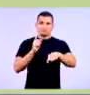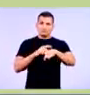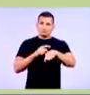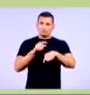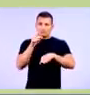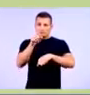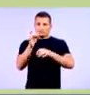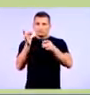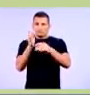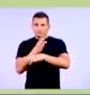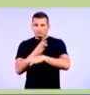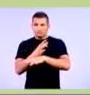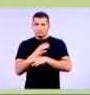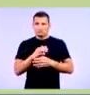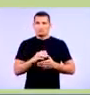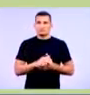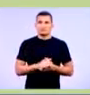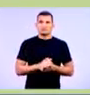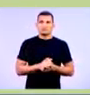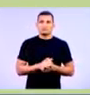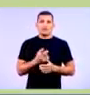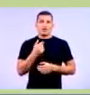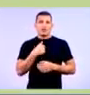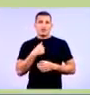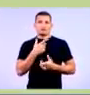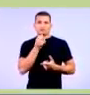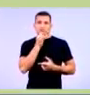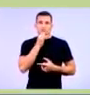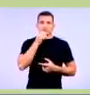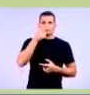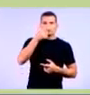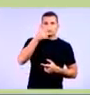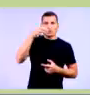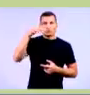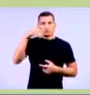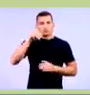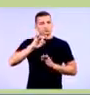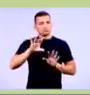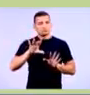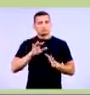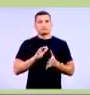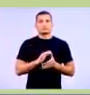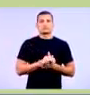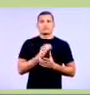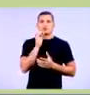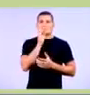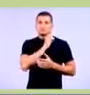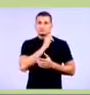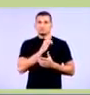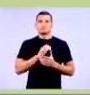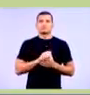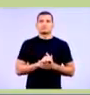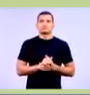terminou. Você, no caso eu aqui, passei 2 minutos e 13 segundos para responder o questionário.